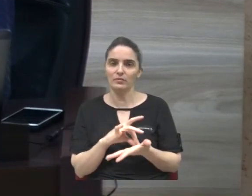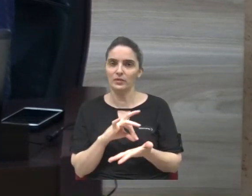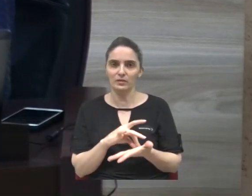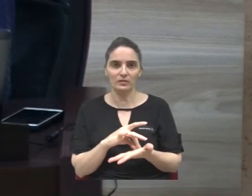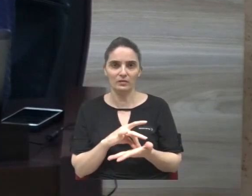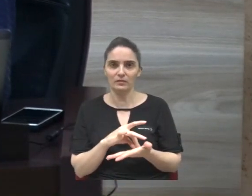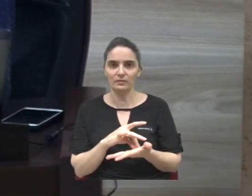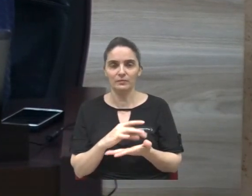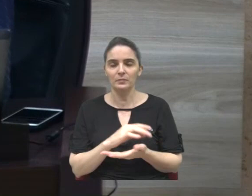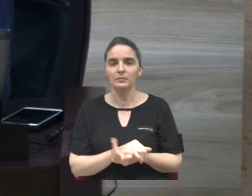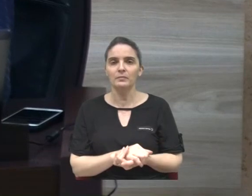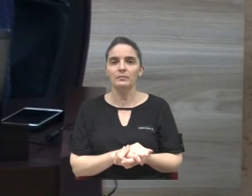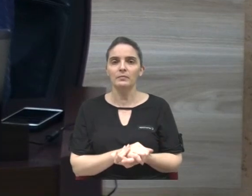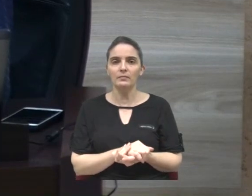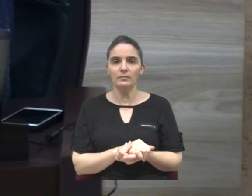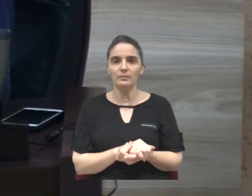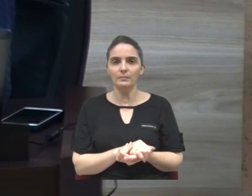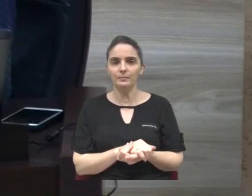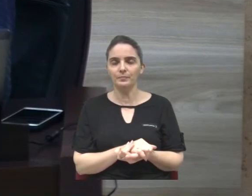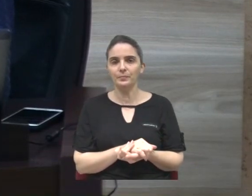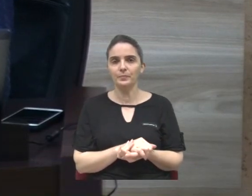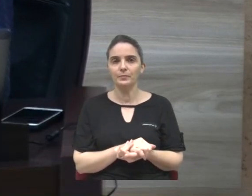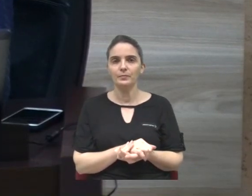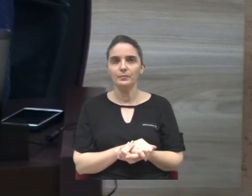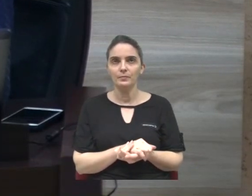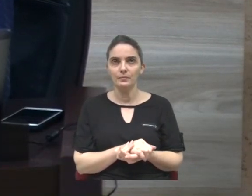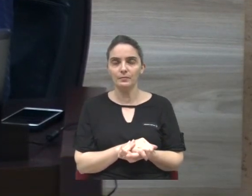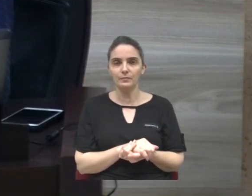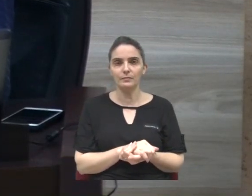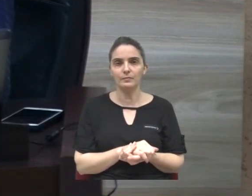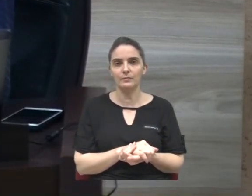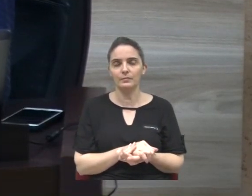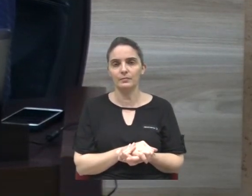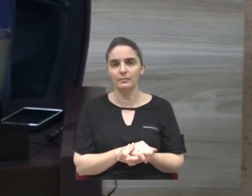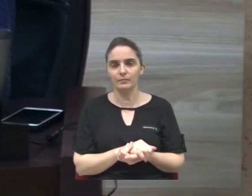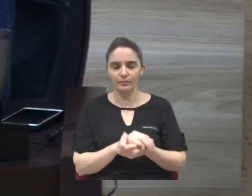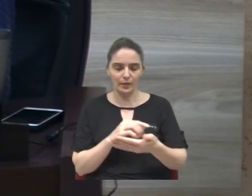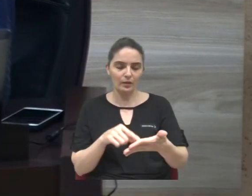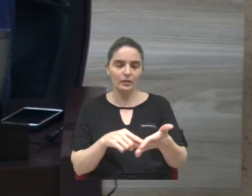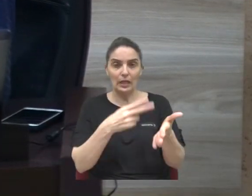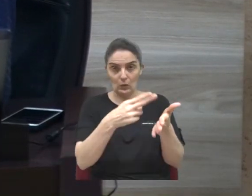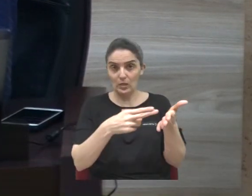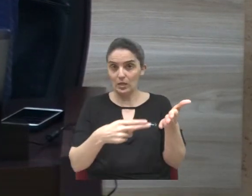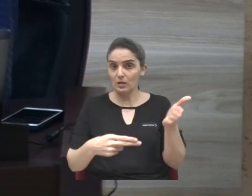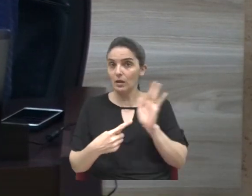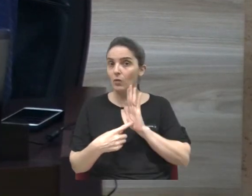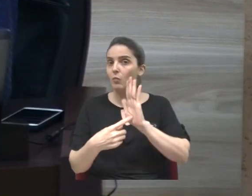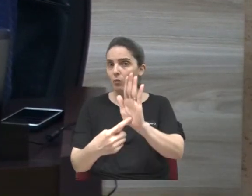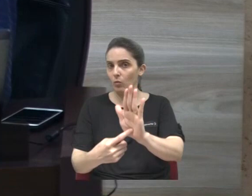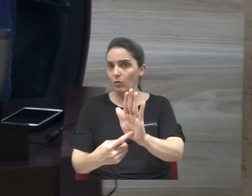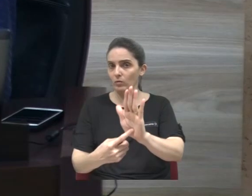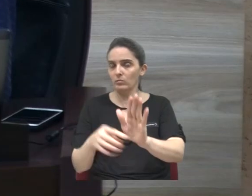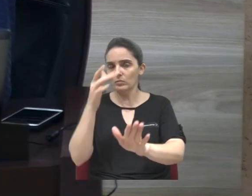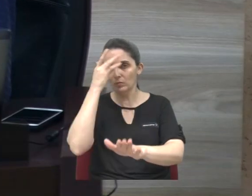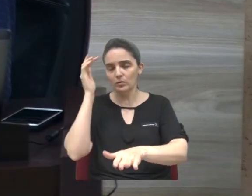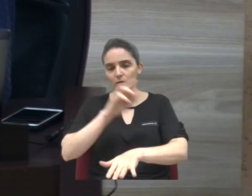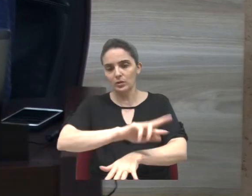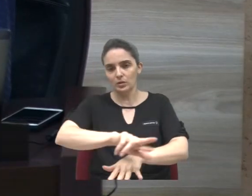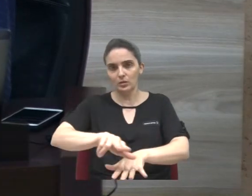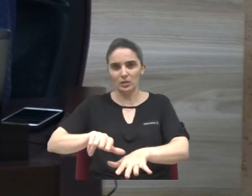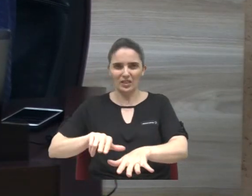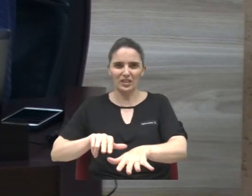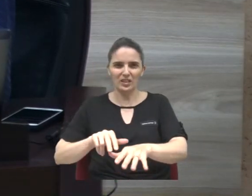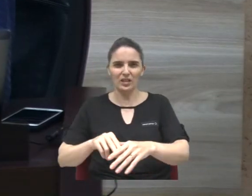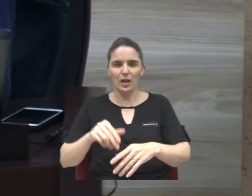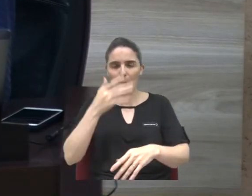como pode-se ver no mapa abaixo, os casos em que houve reclamação são espalhados pela cidade,